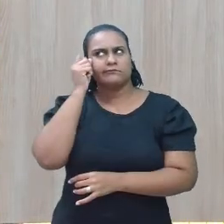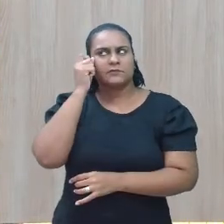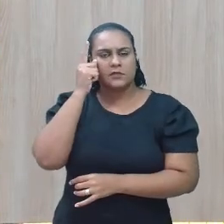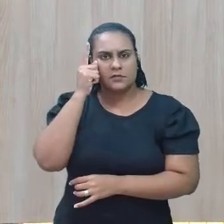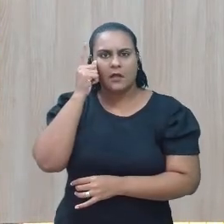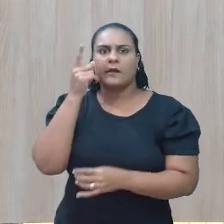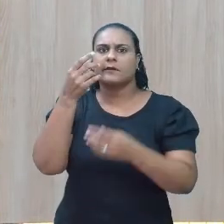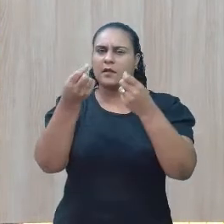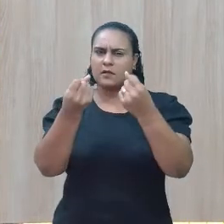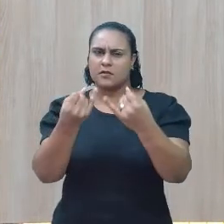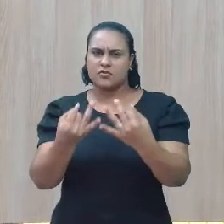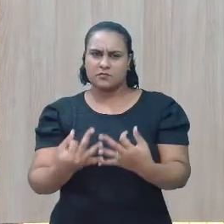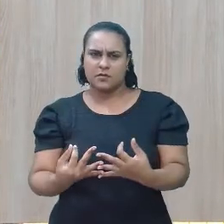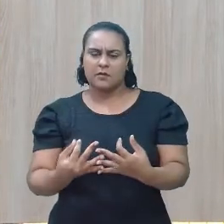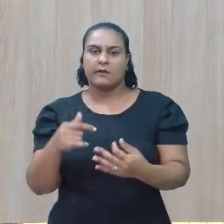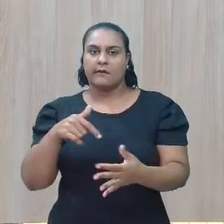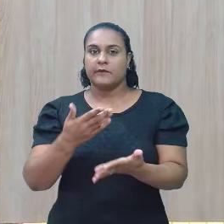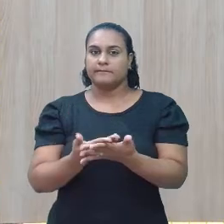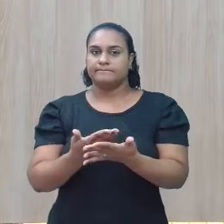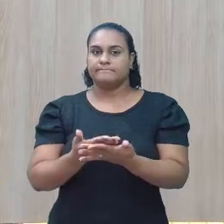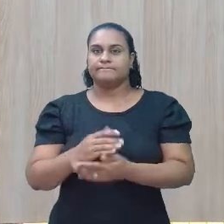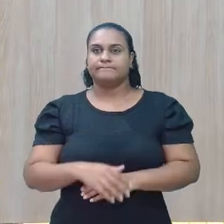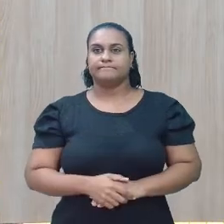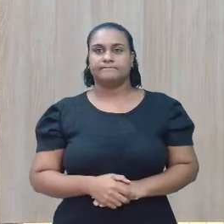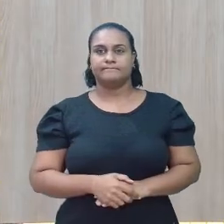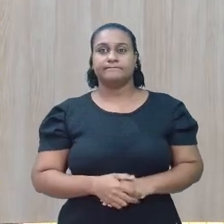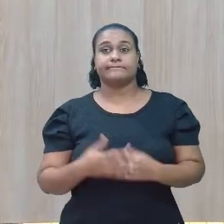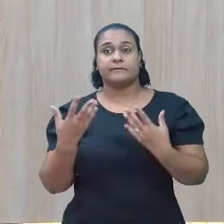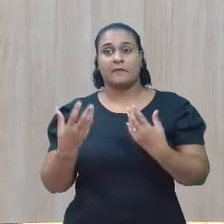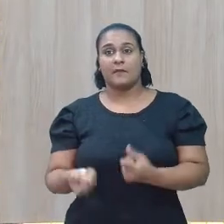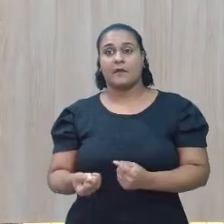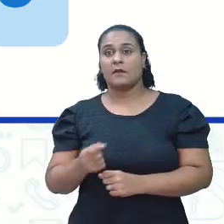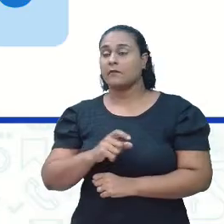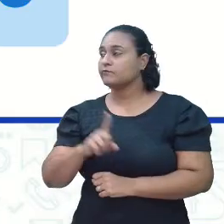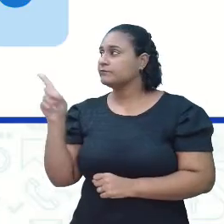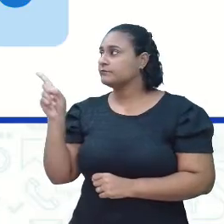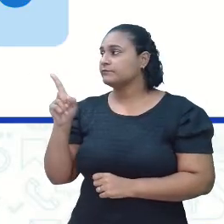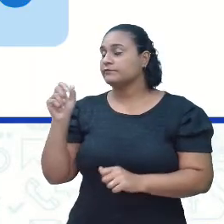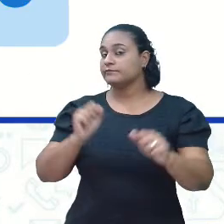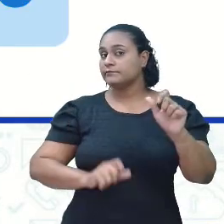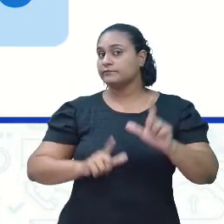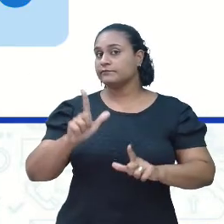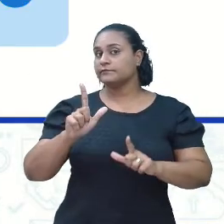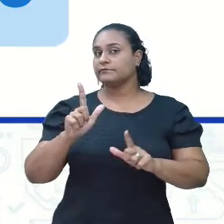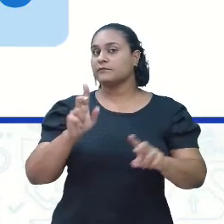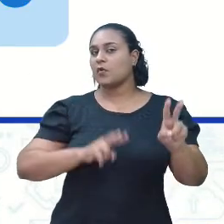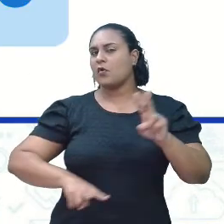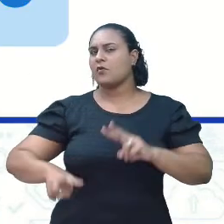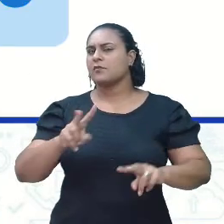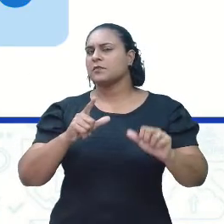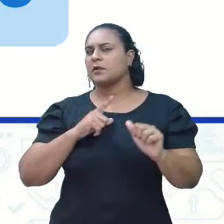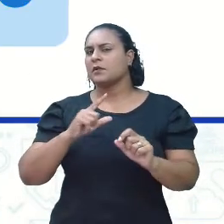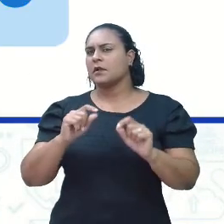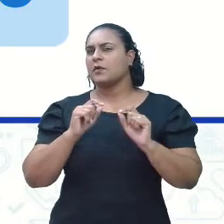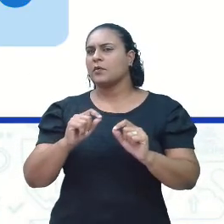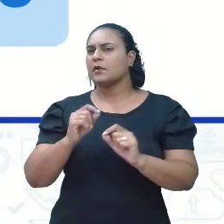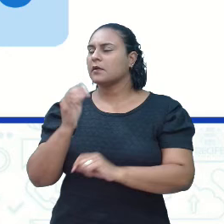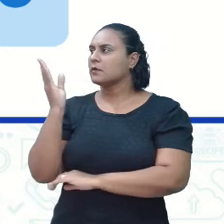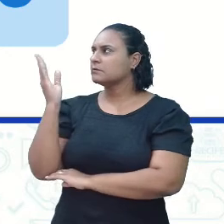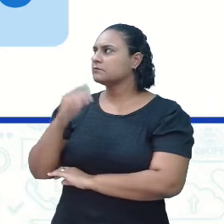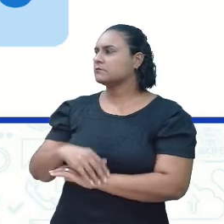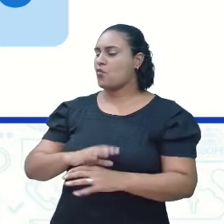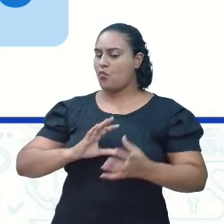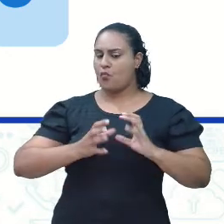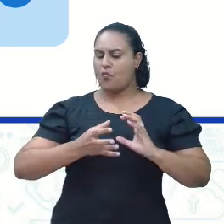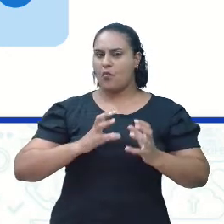gente está descrevendo aqui na aula, tá certo? Então vamos lá. Aqui na tela, observe que eu tenho essa situação, né? Ou seja, uma